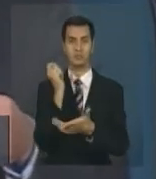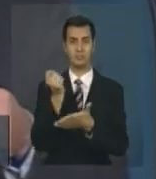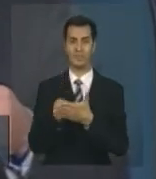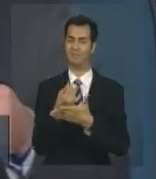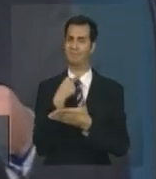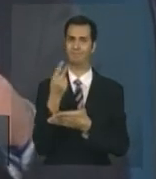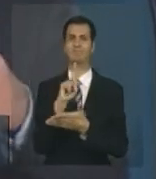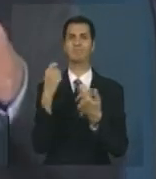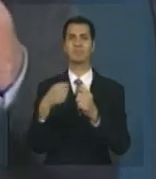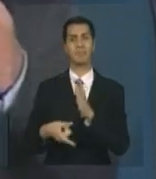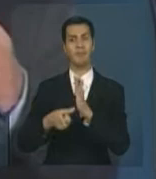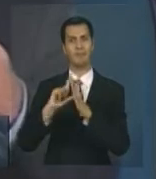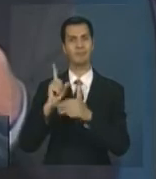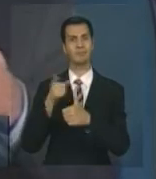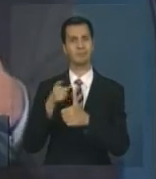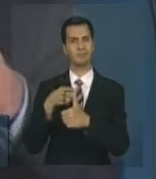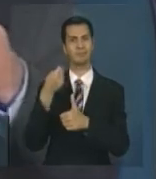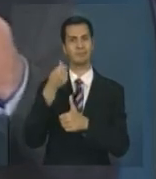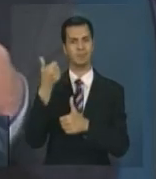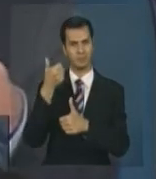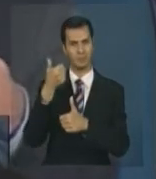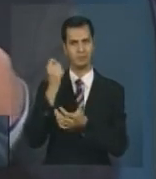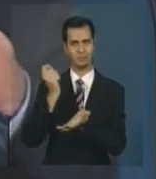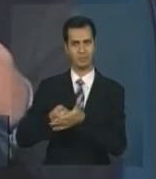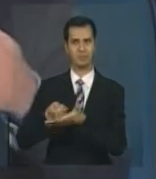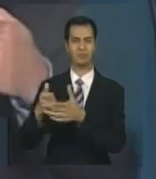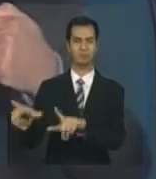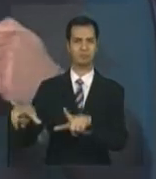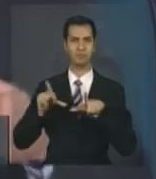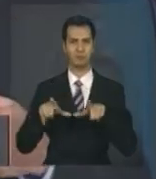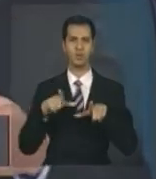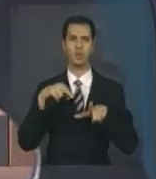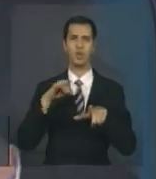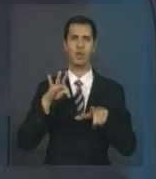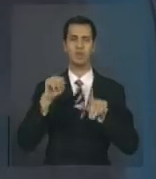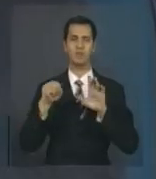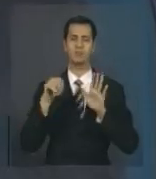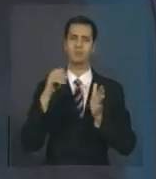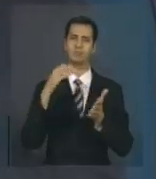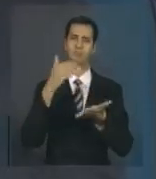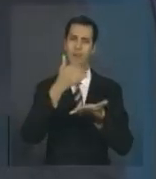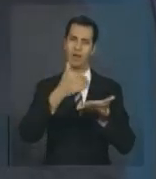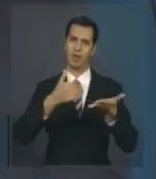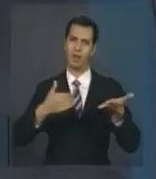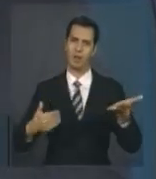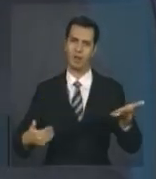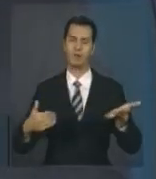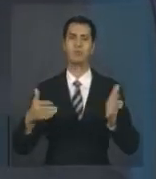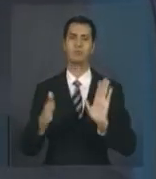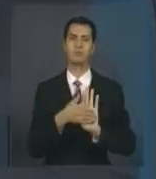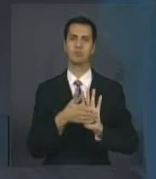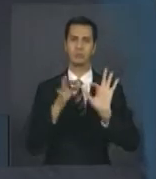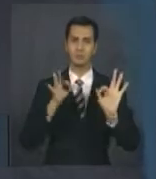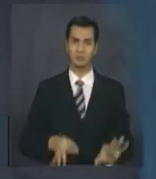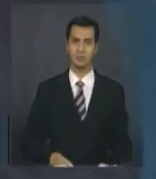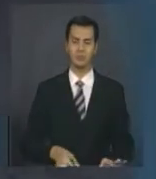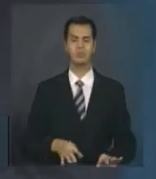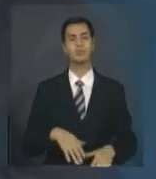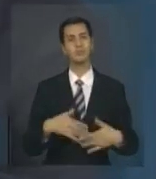na obra. Então, isso leva algum tempo e tem retardado a liberação de